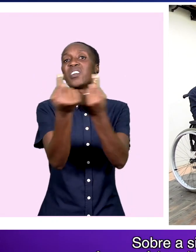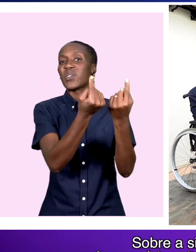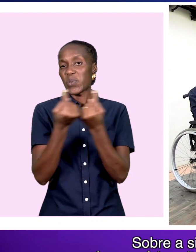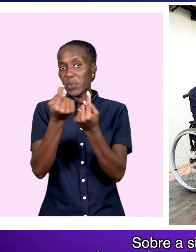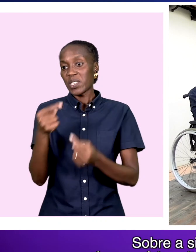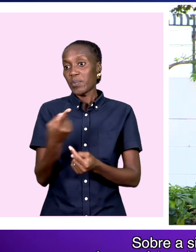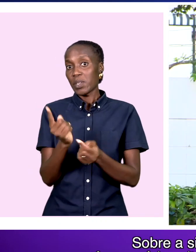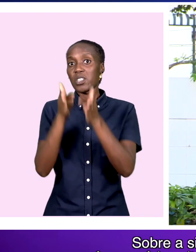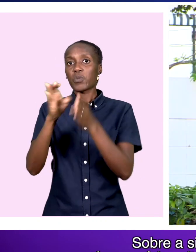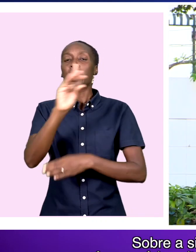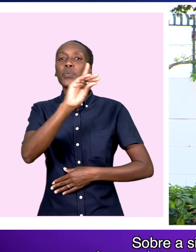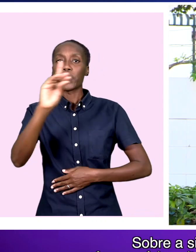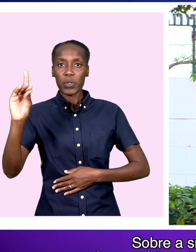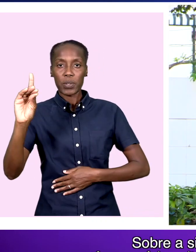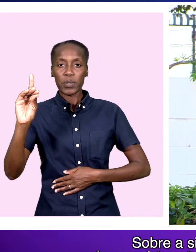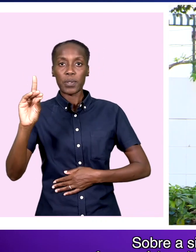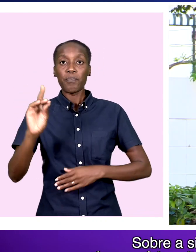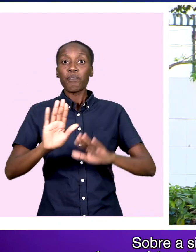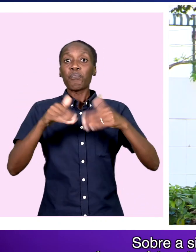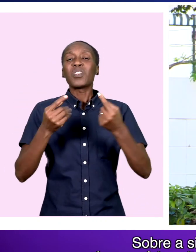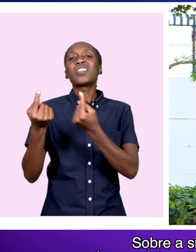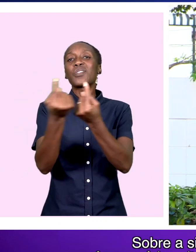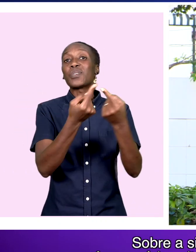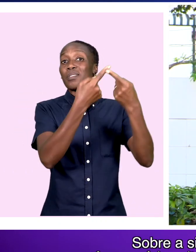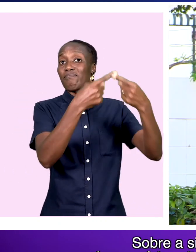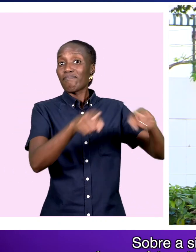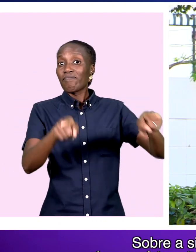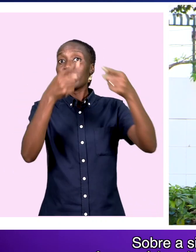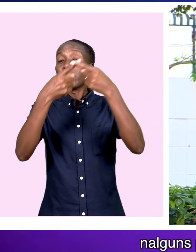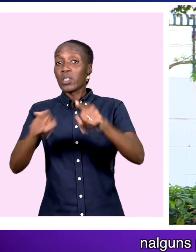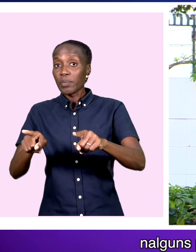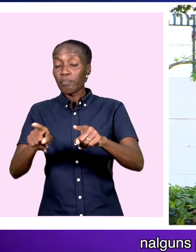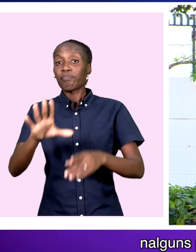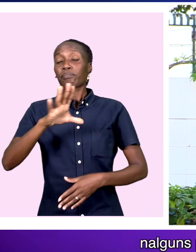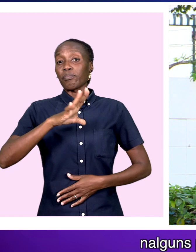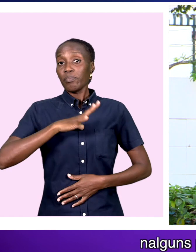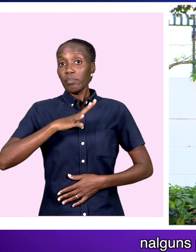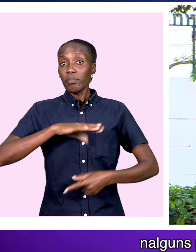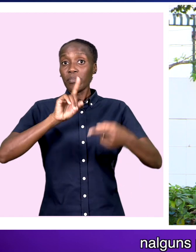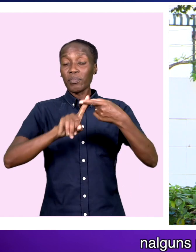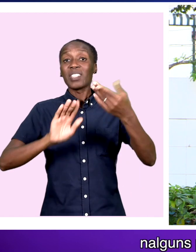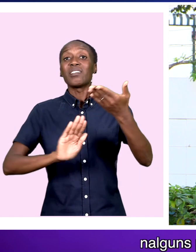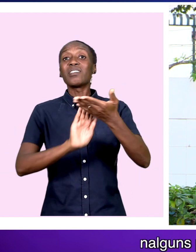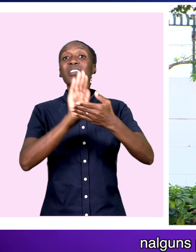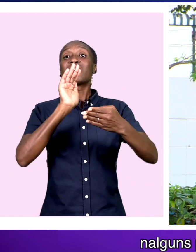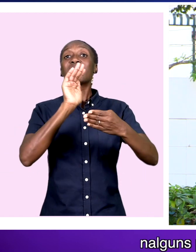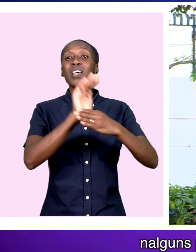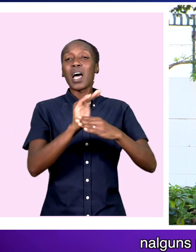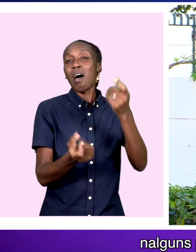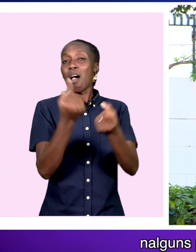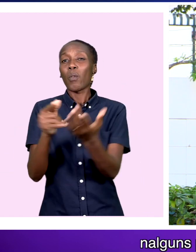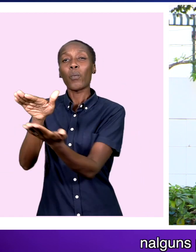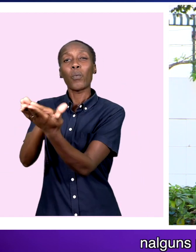deficiência. Foram várias situações, na qual inclui a acessibilidade. Alguns postos mostram